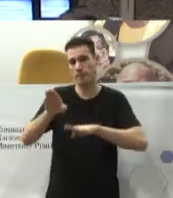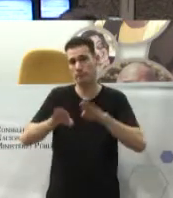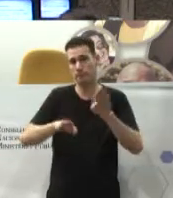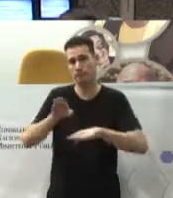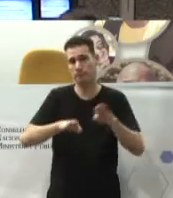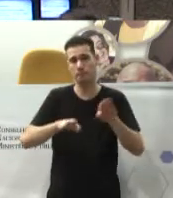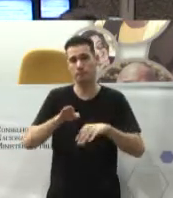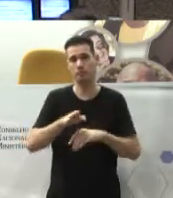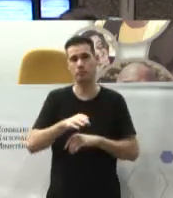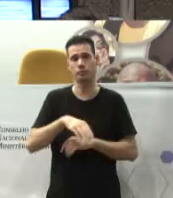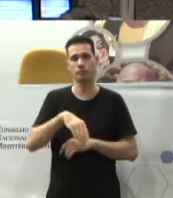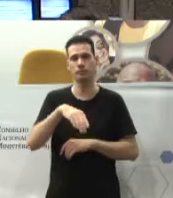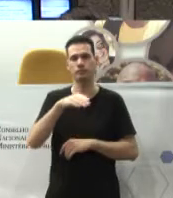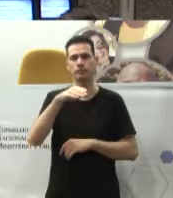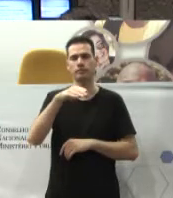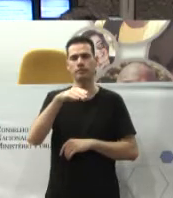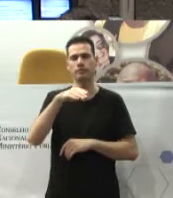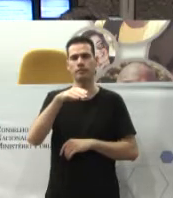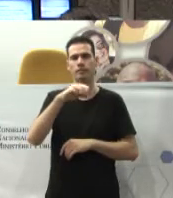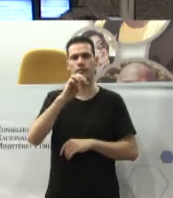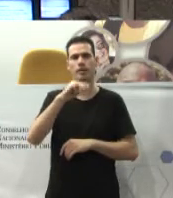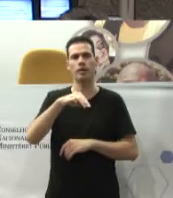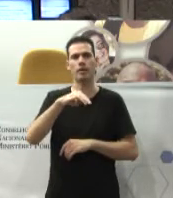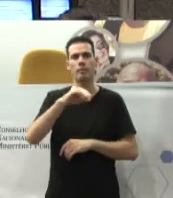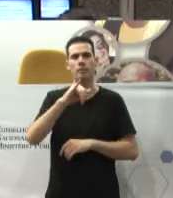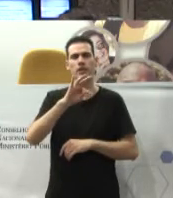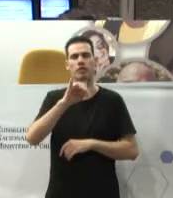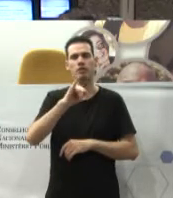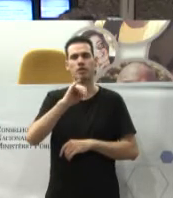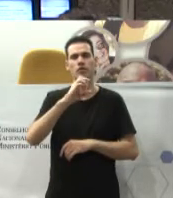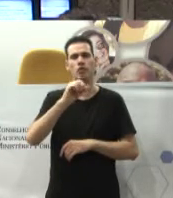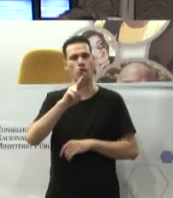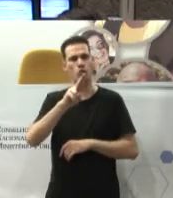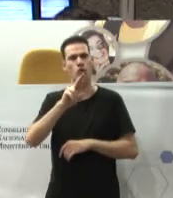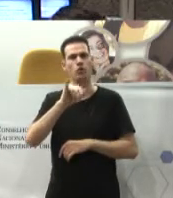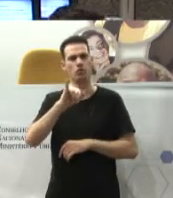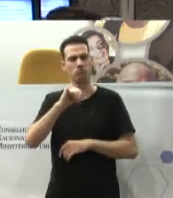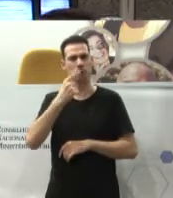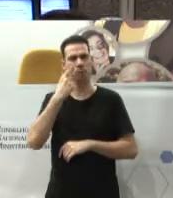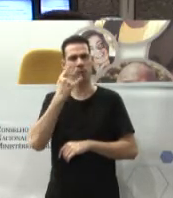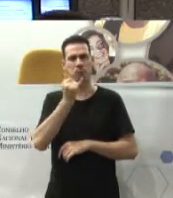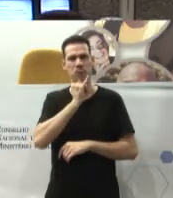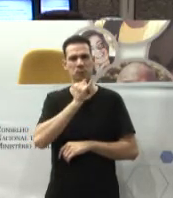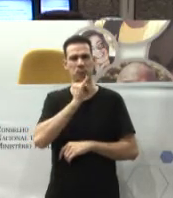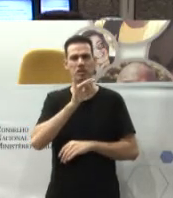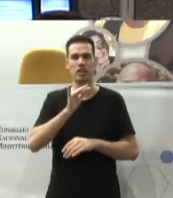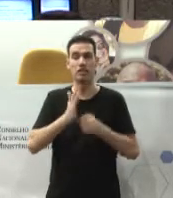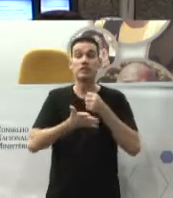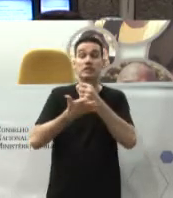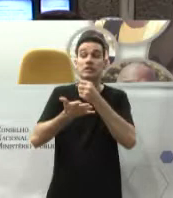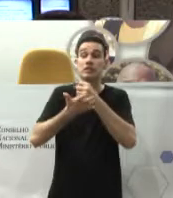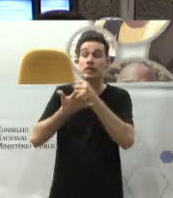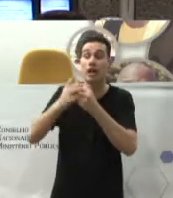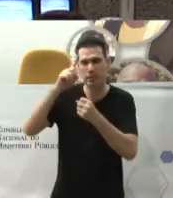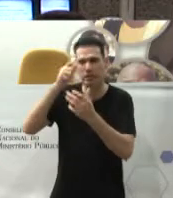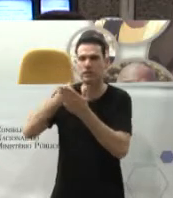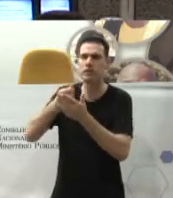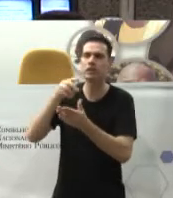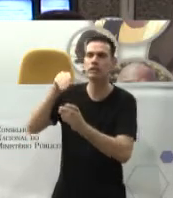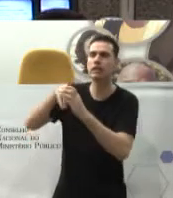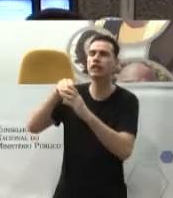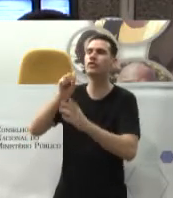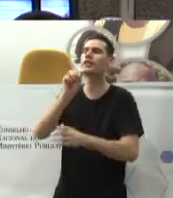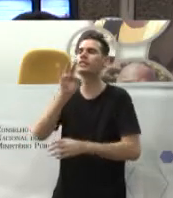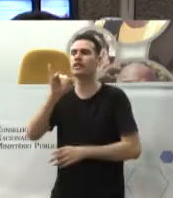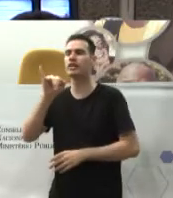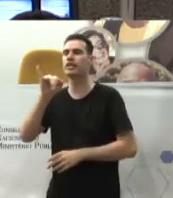Miticuri para auxiliar realmente nessas decisões dentro do STF e do